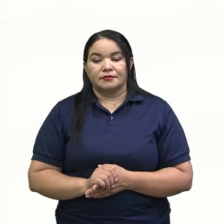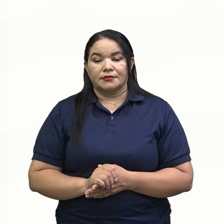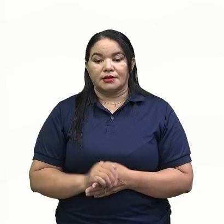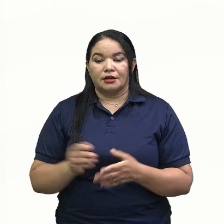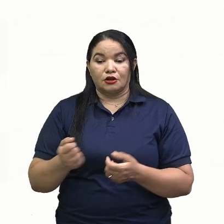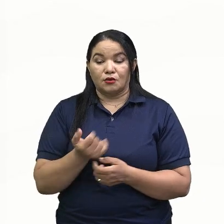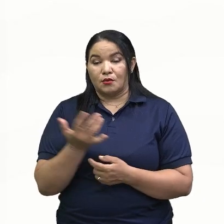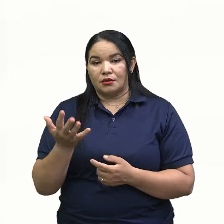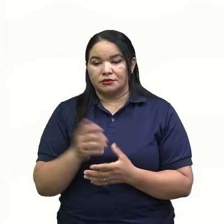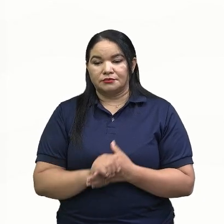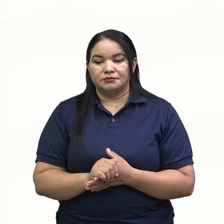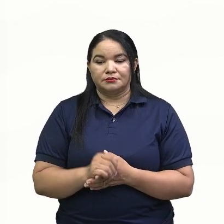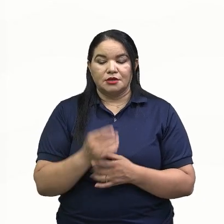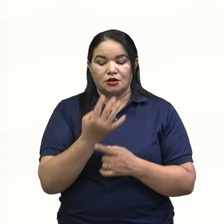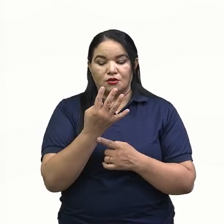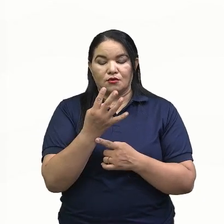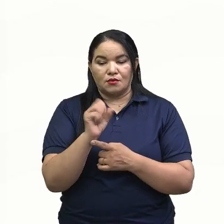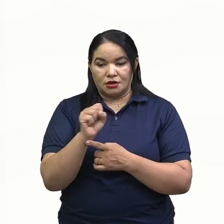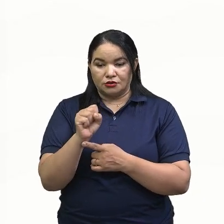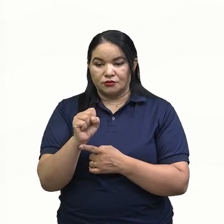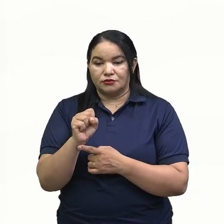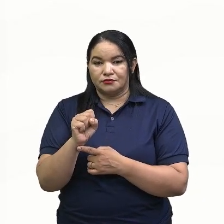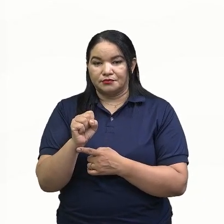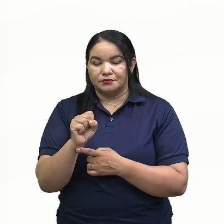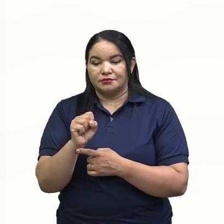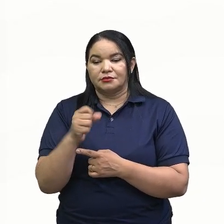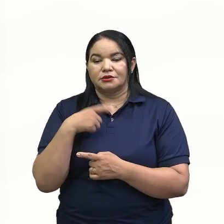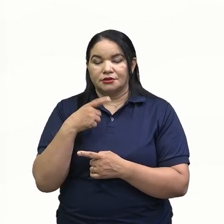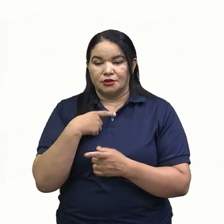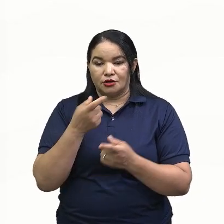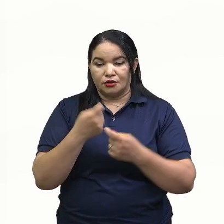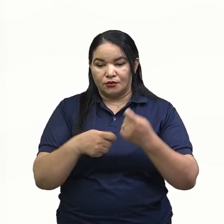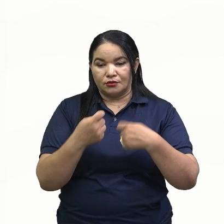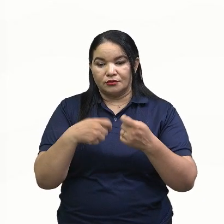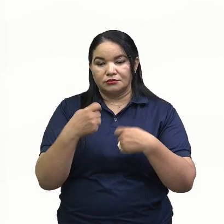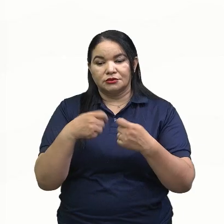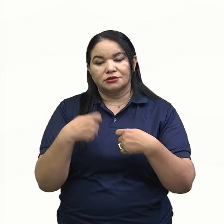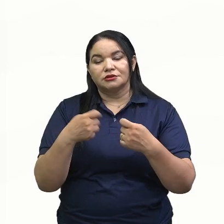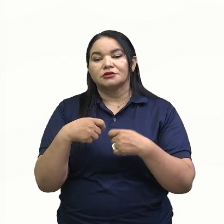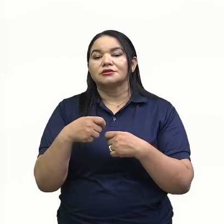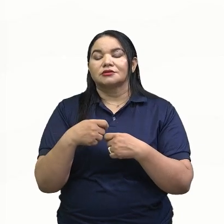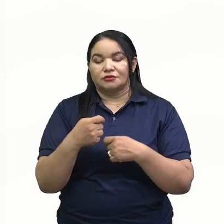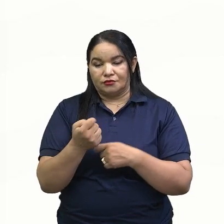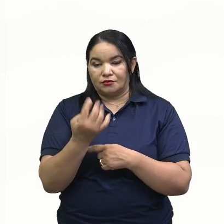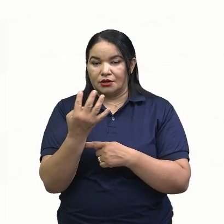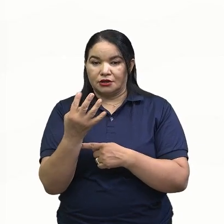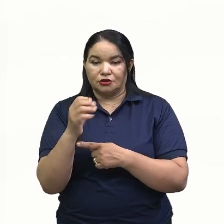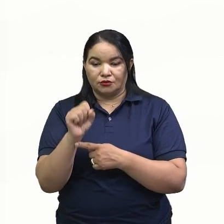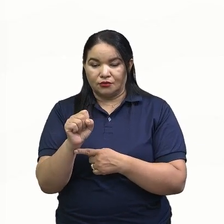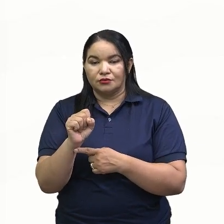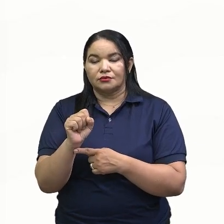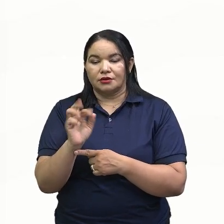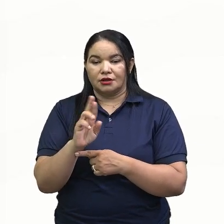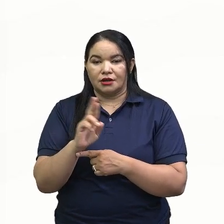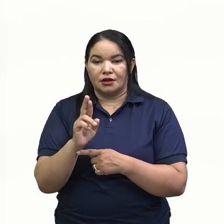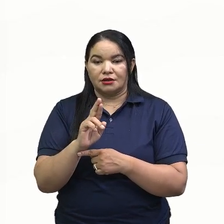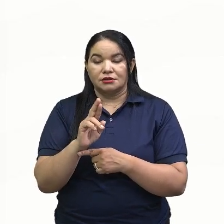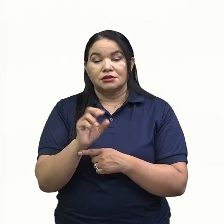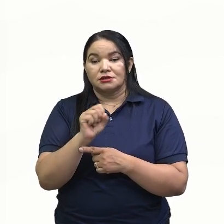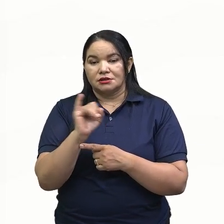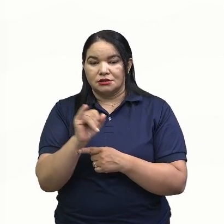resultado aqui é 48. Então, eu vou ter uma economia de R$ 48 trocando essas